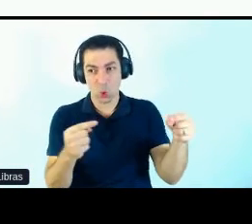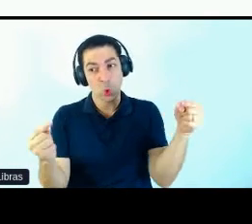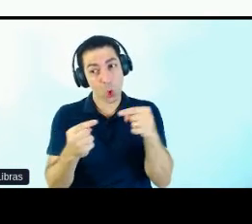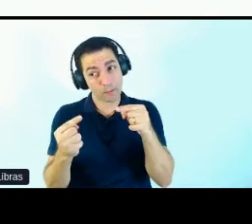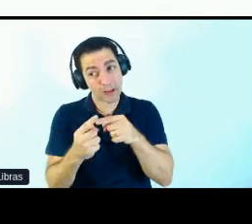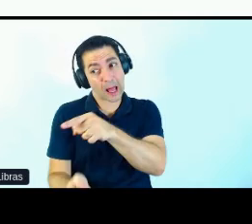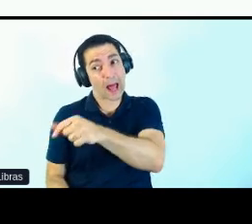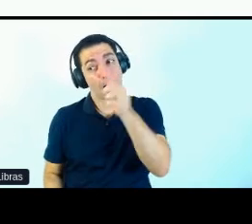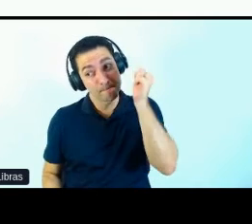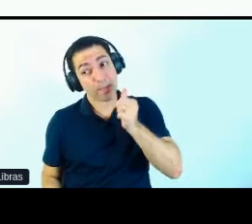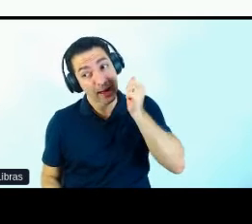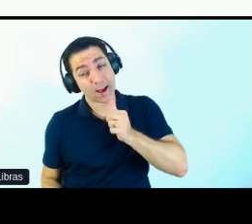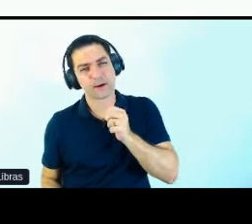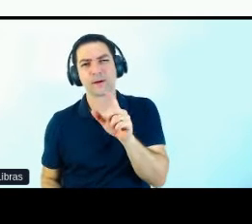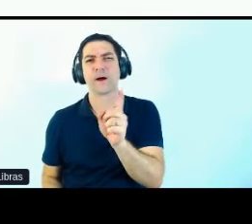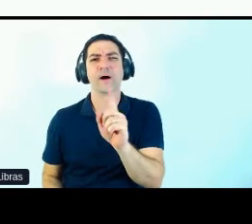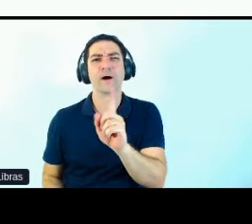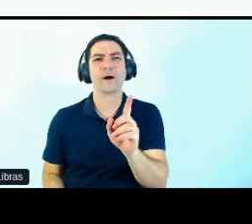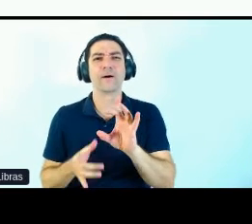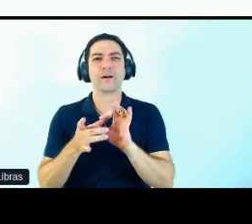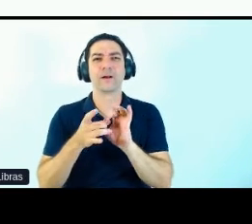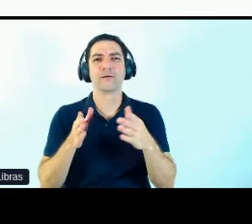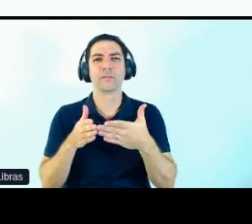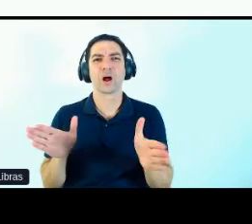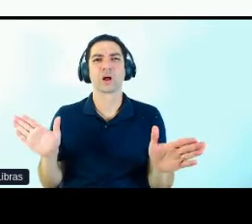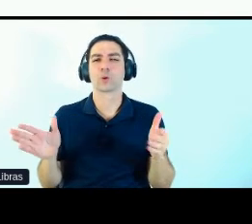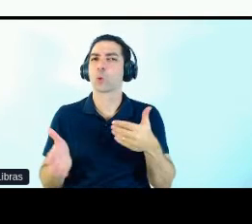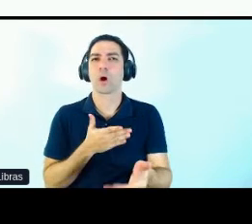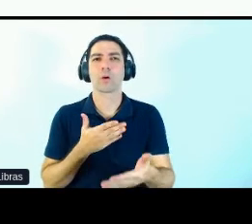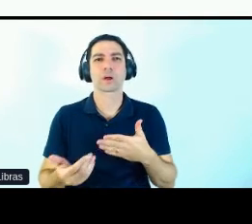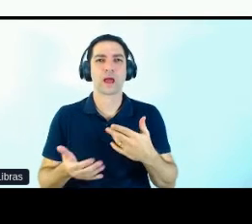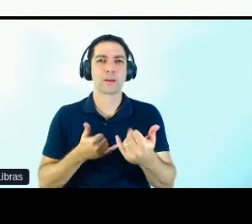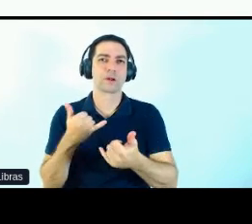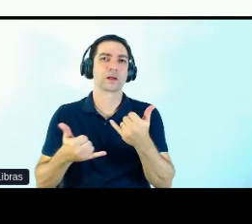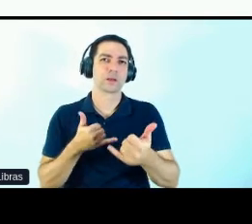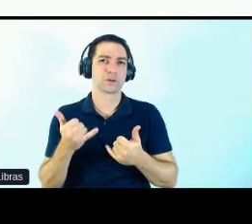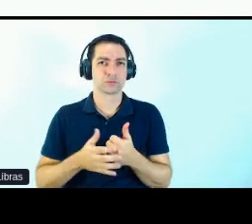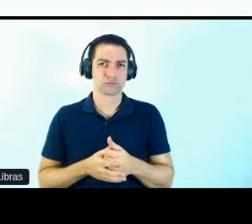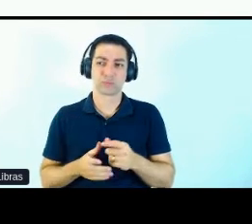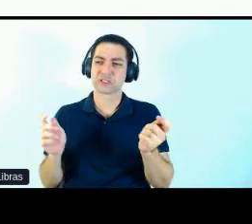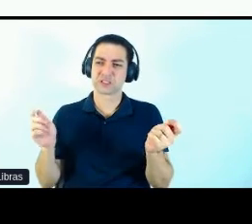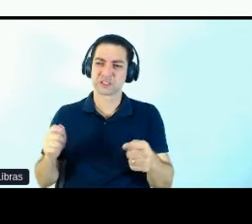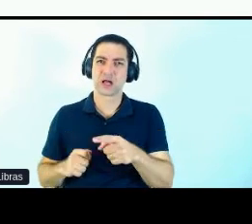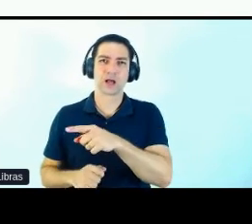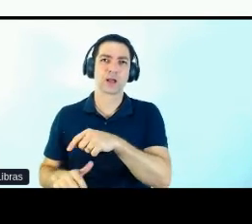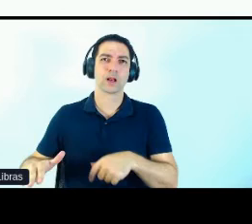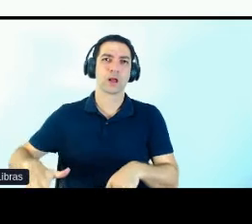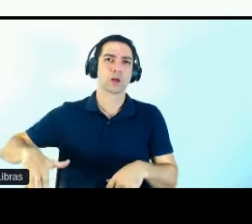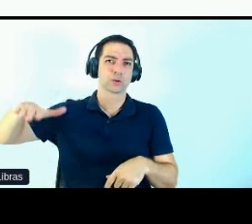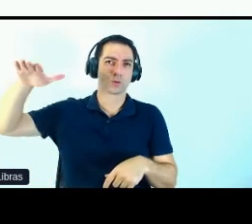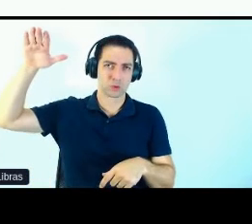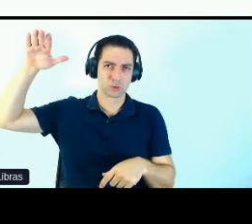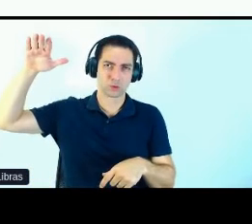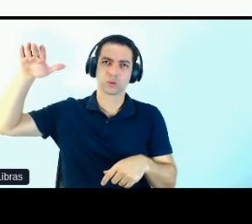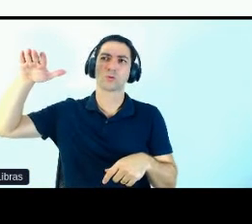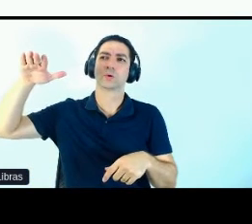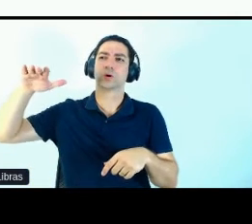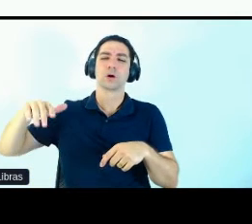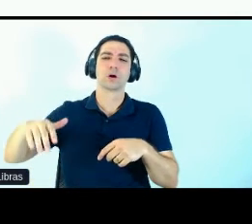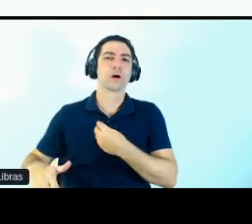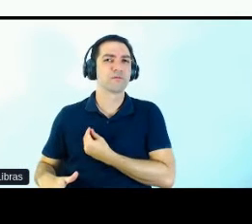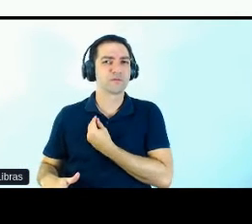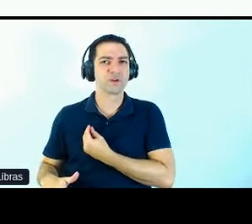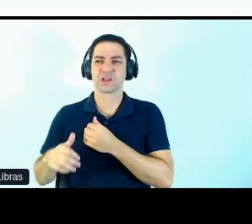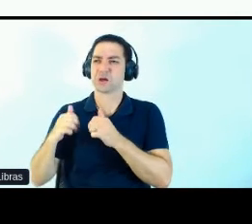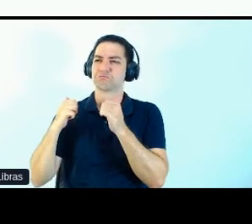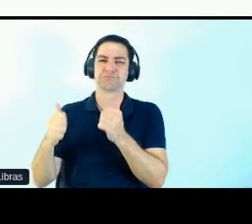gente prepara essas pequenas pessoas para uma vida adulta mais saudável, desconsiderando qualquer tipo de preconceito e, inclusive,